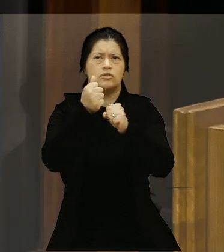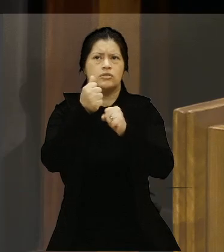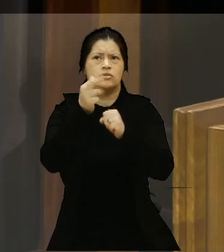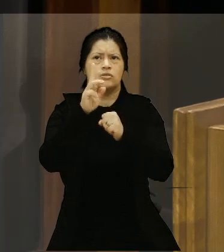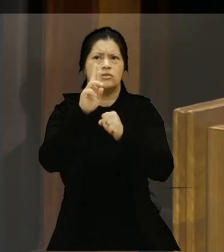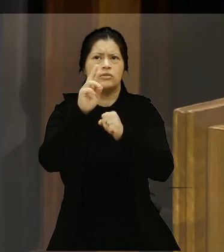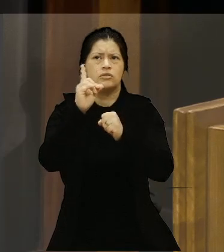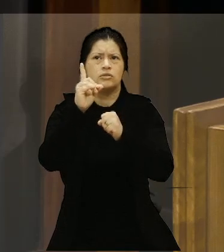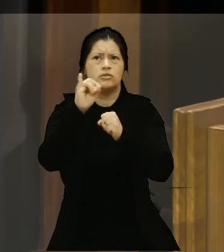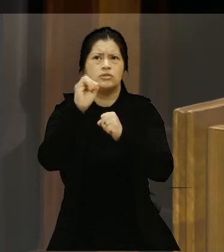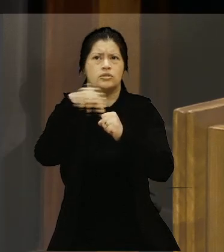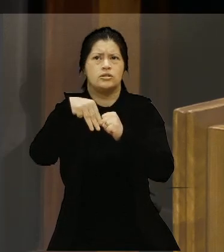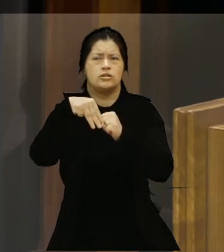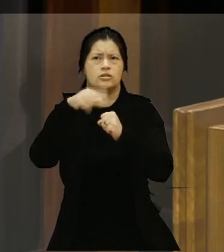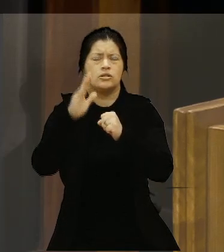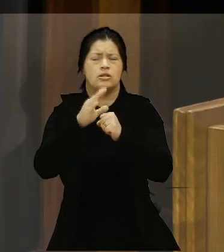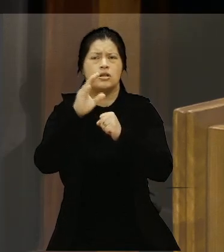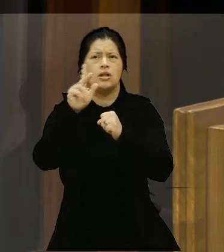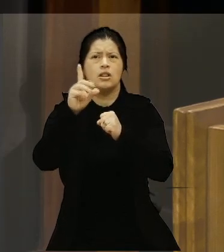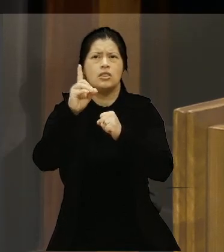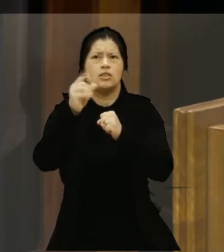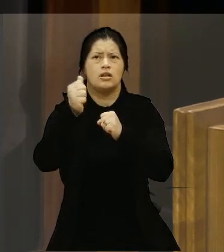à empresa Mundial.